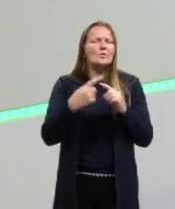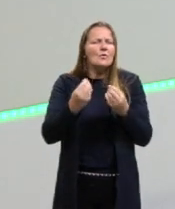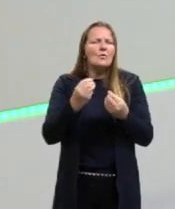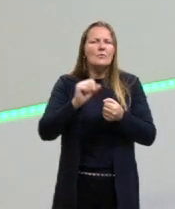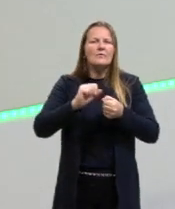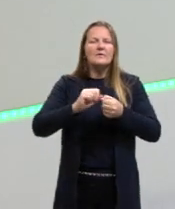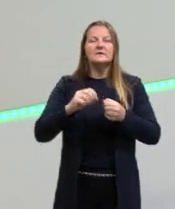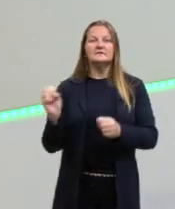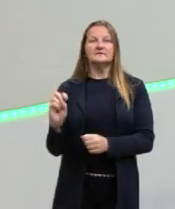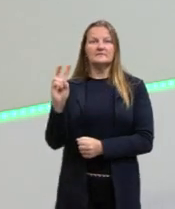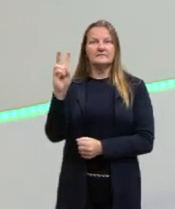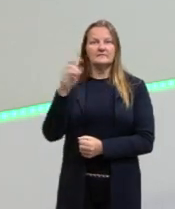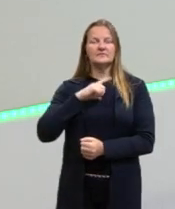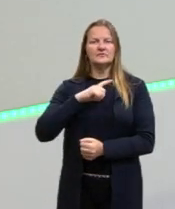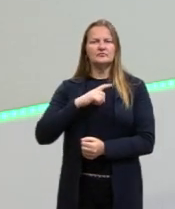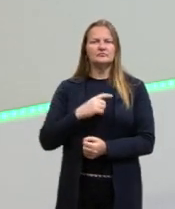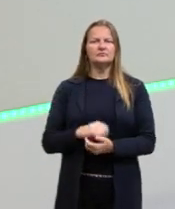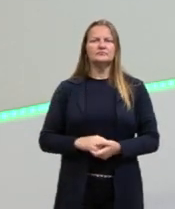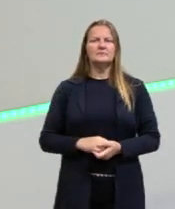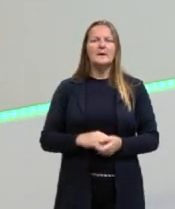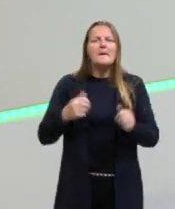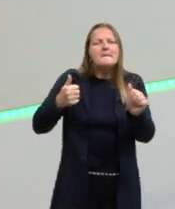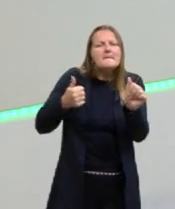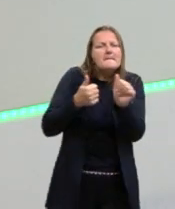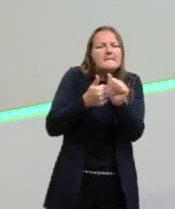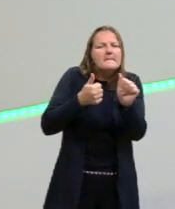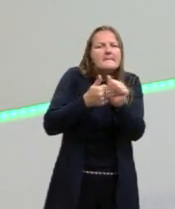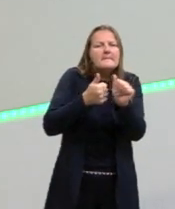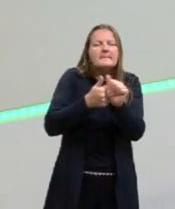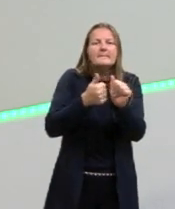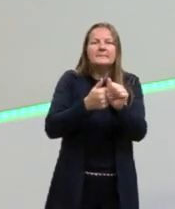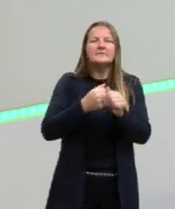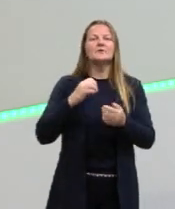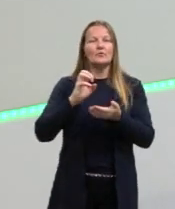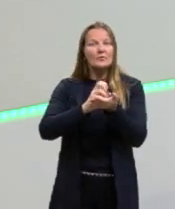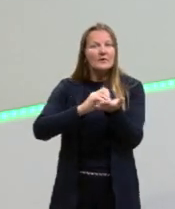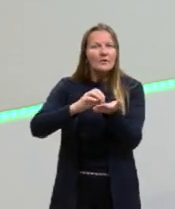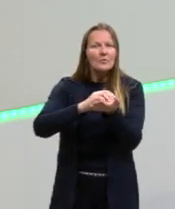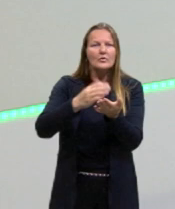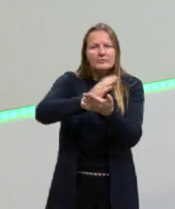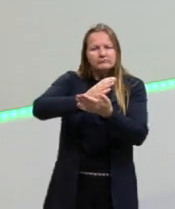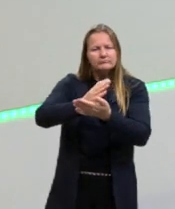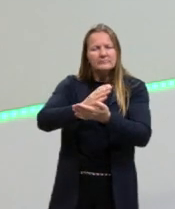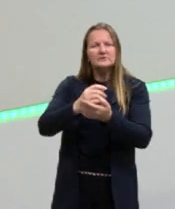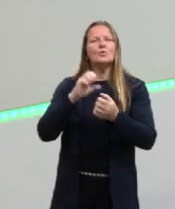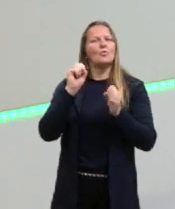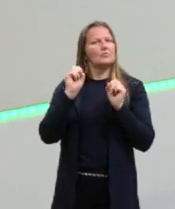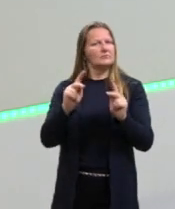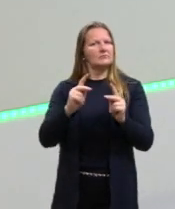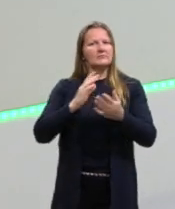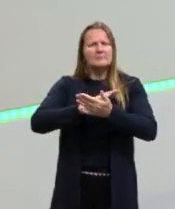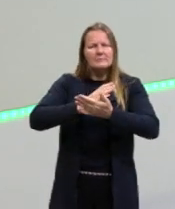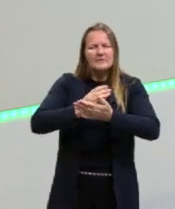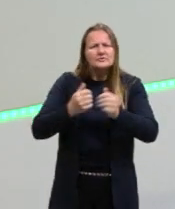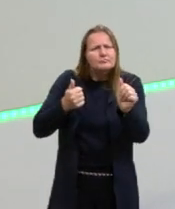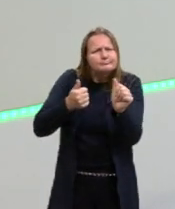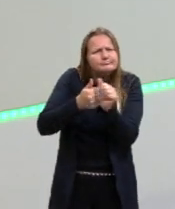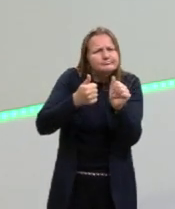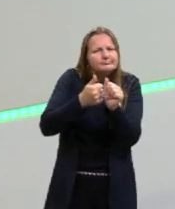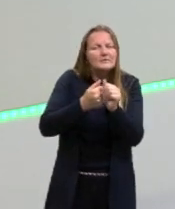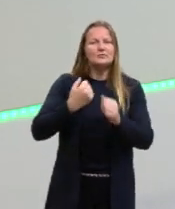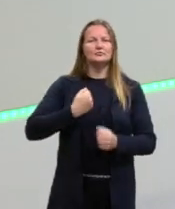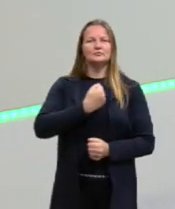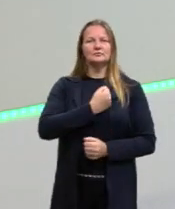ali valores que são próximos nós calculamos a média e tá ok a média ela vai se aproximar muito